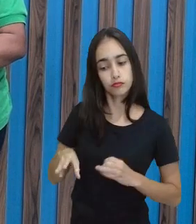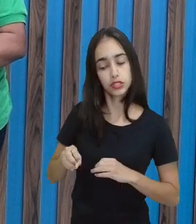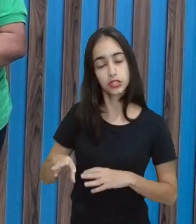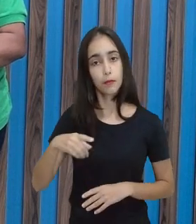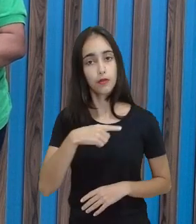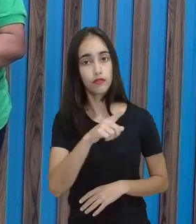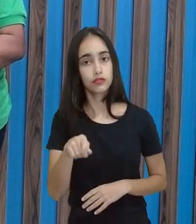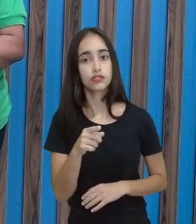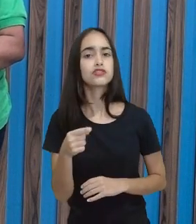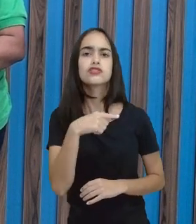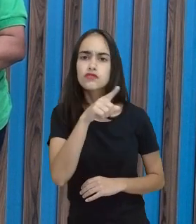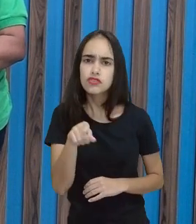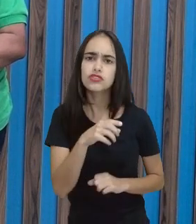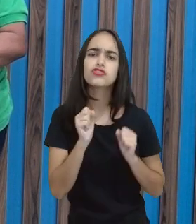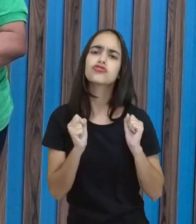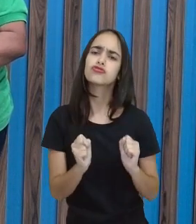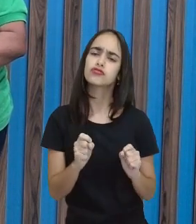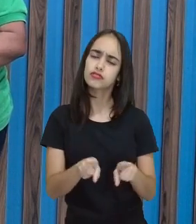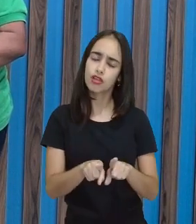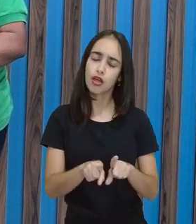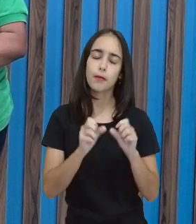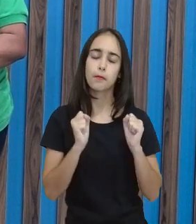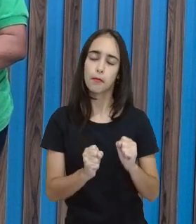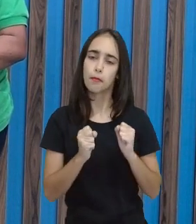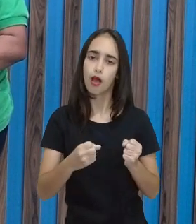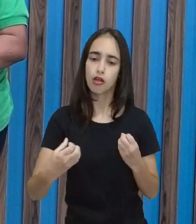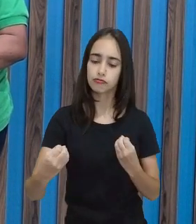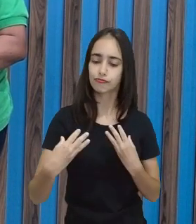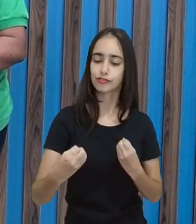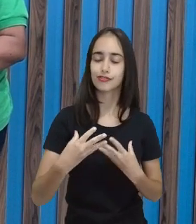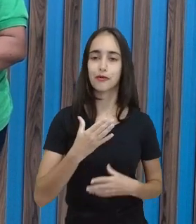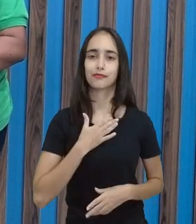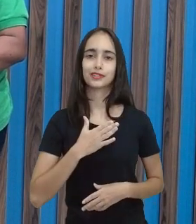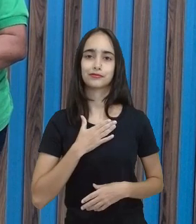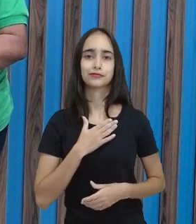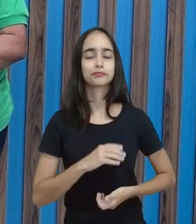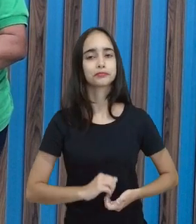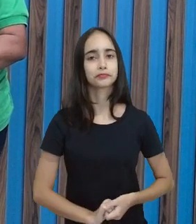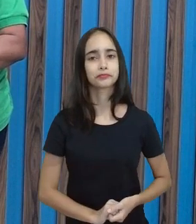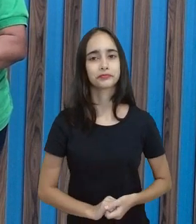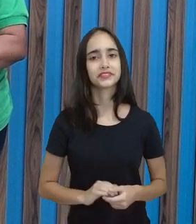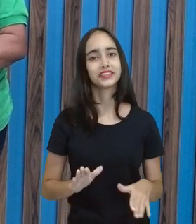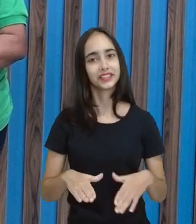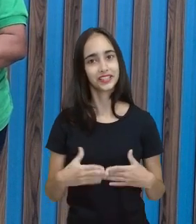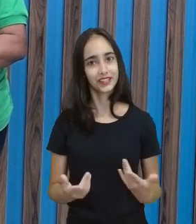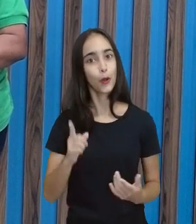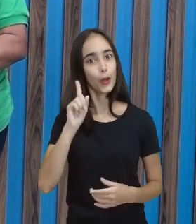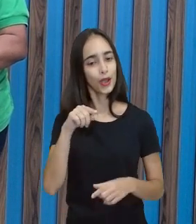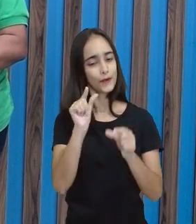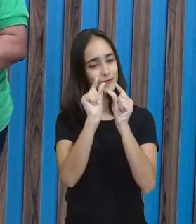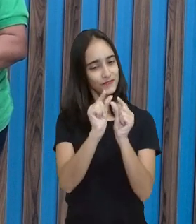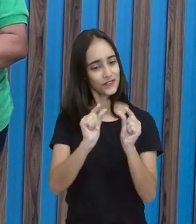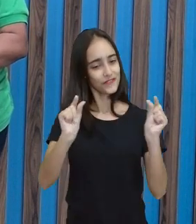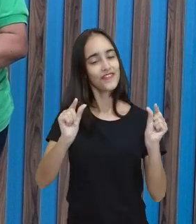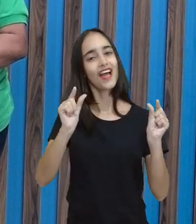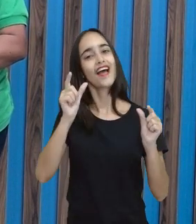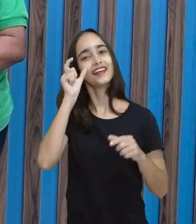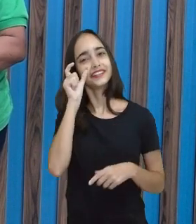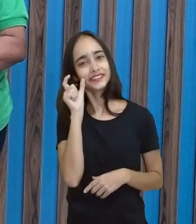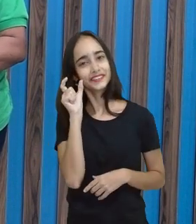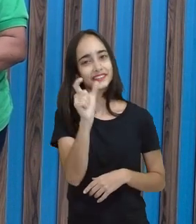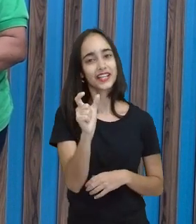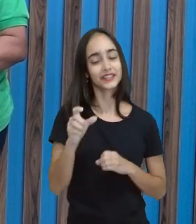Então, os saberes são diferentes, mas nem mais nem menos do que os dos outros. Então, essa é uma frase muito interessante do